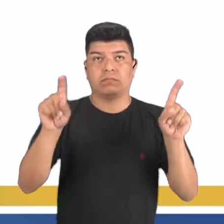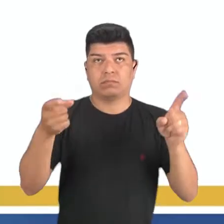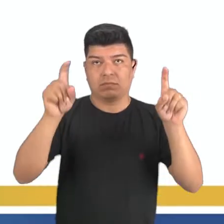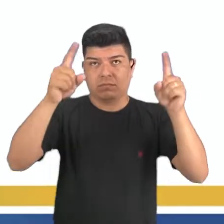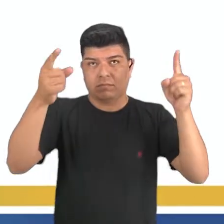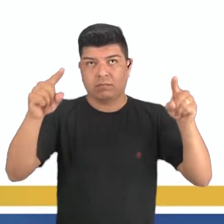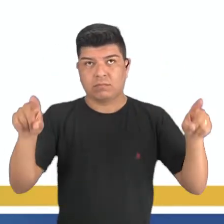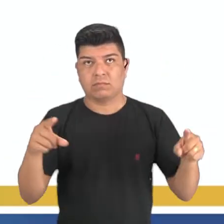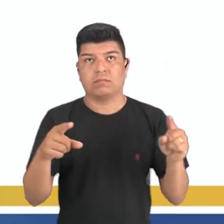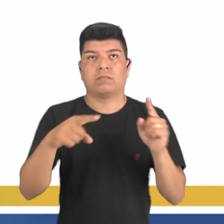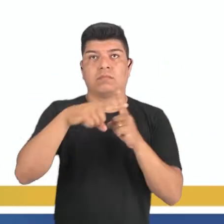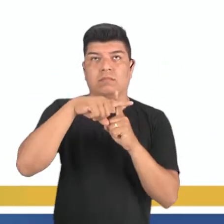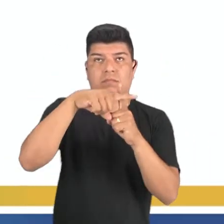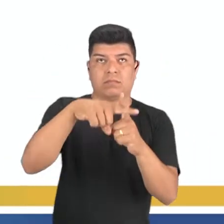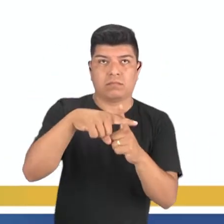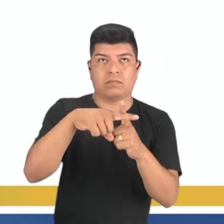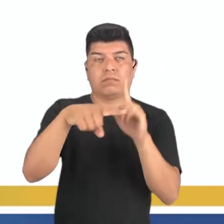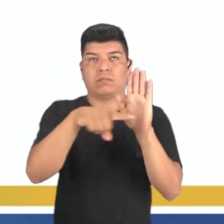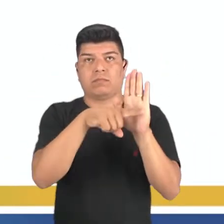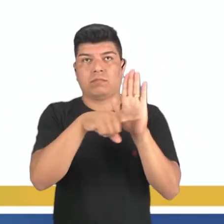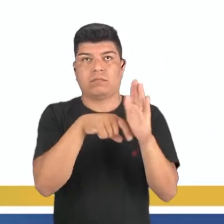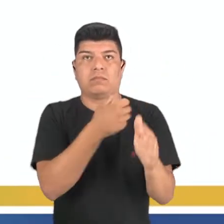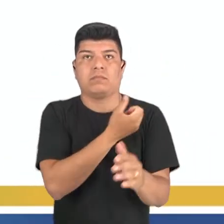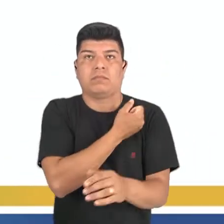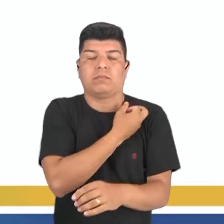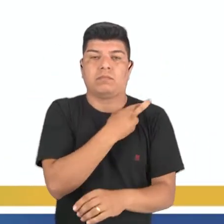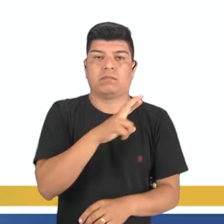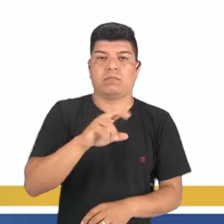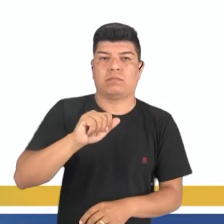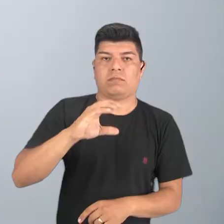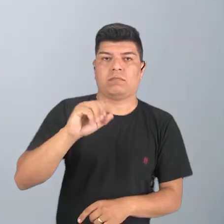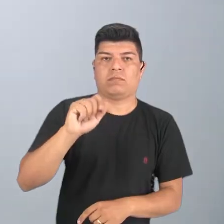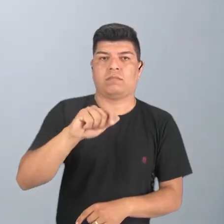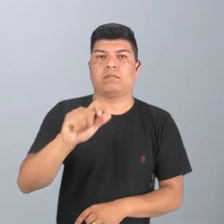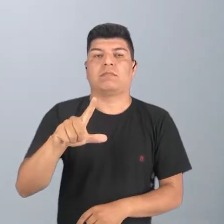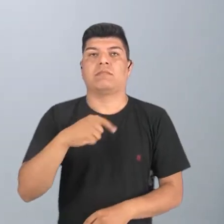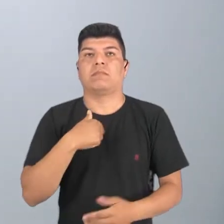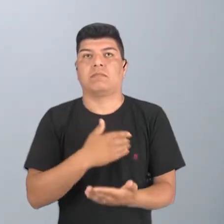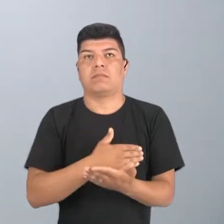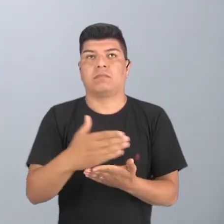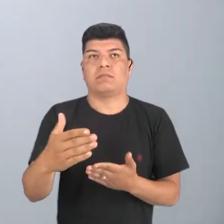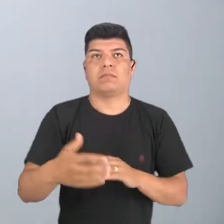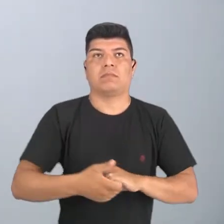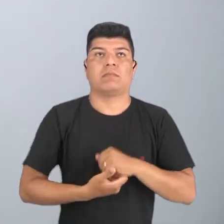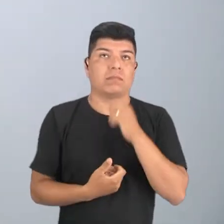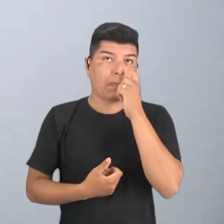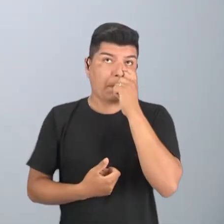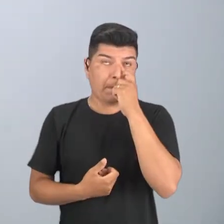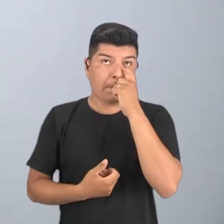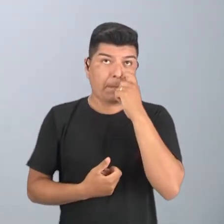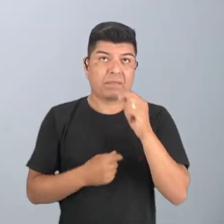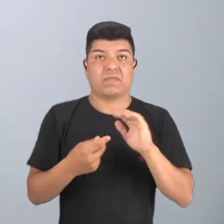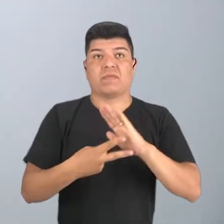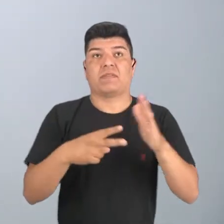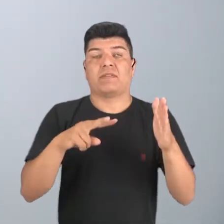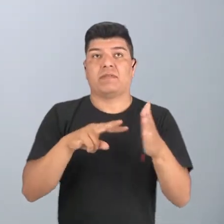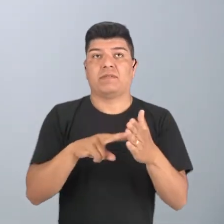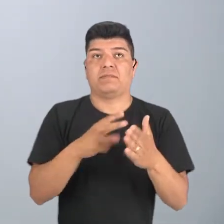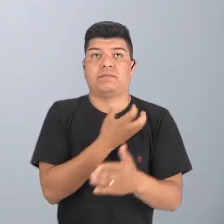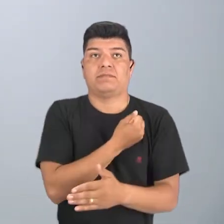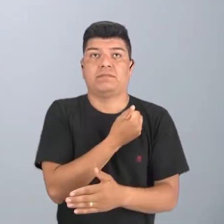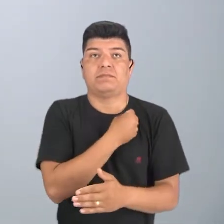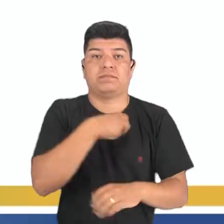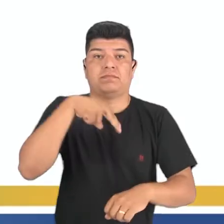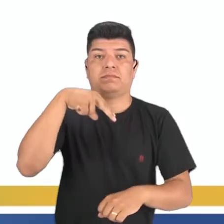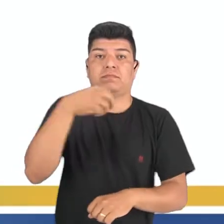envolvendo adição e subtração de números racionais. Então vamos iniciar aqui. O que são expressões numéricas, né?